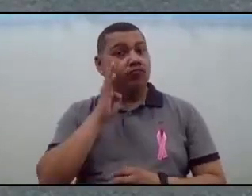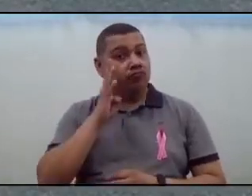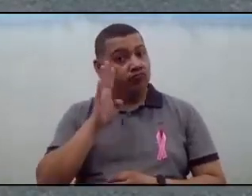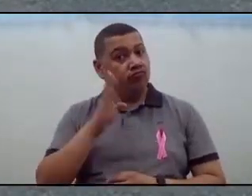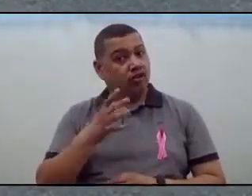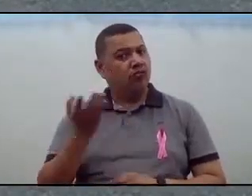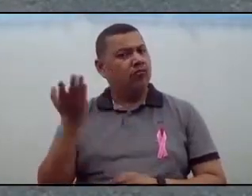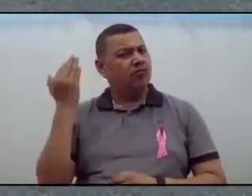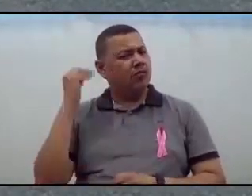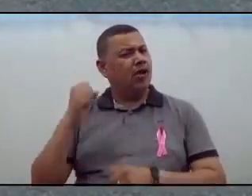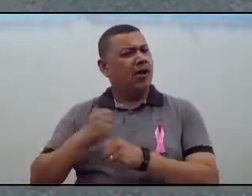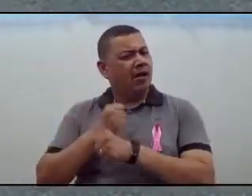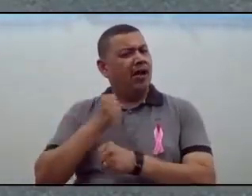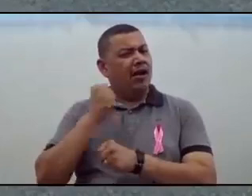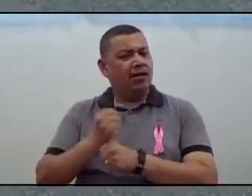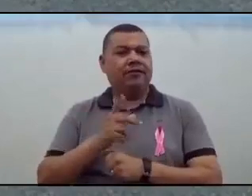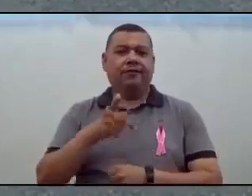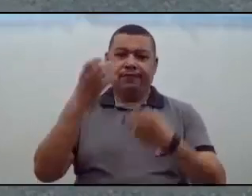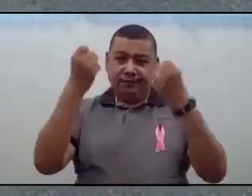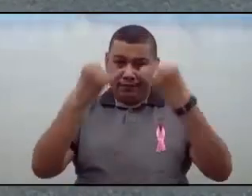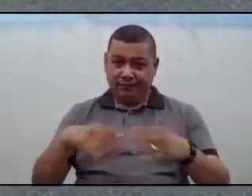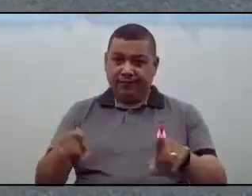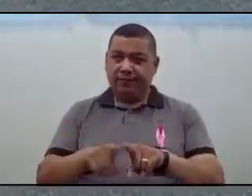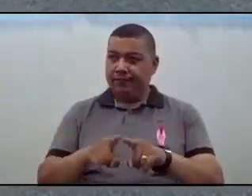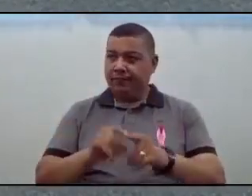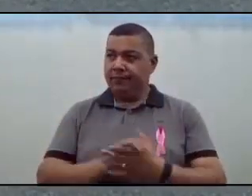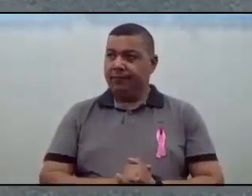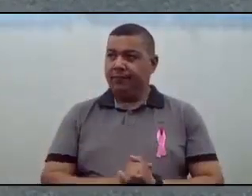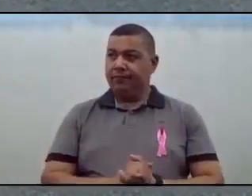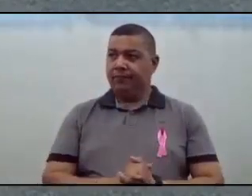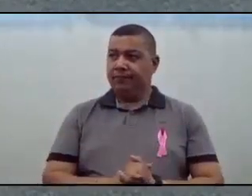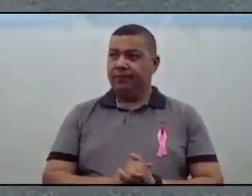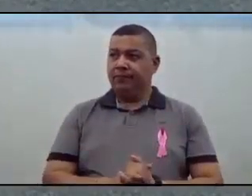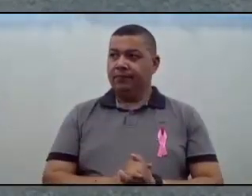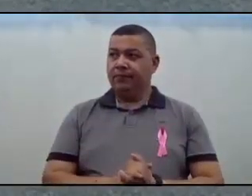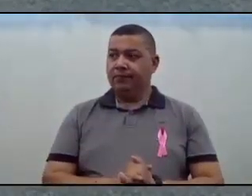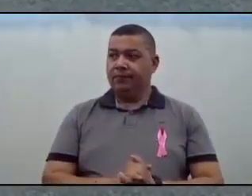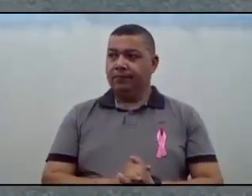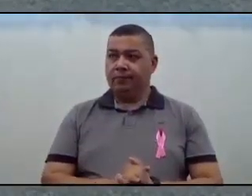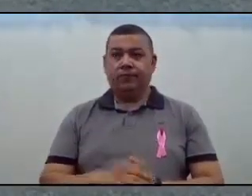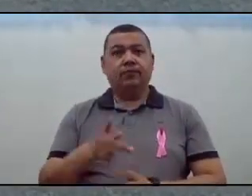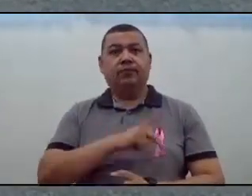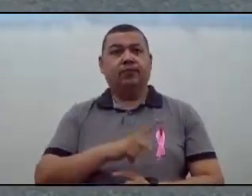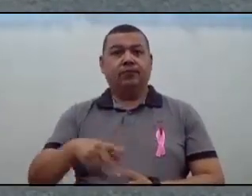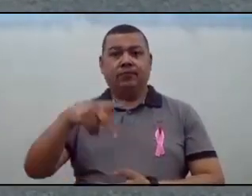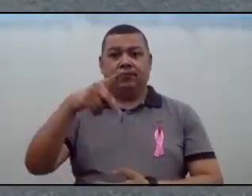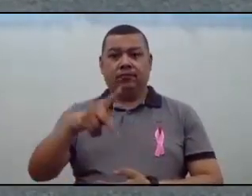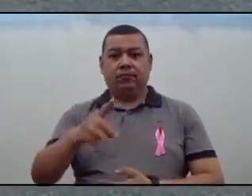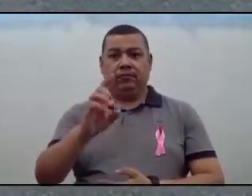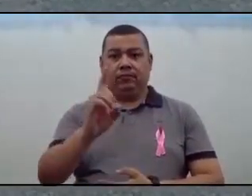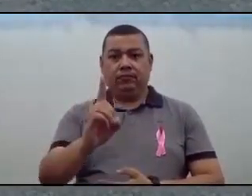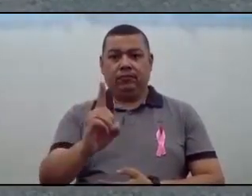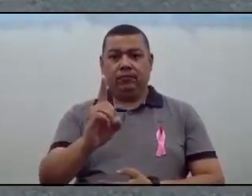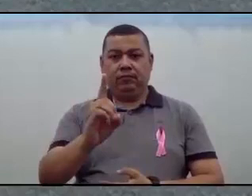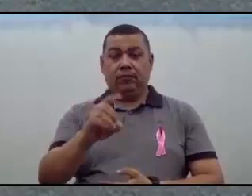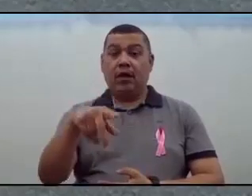anos. Queria cumprimentar o presidente do PDT de Cacoal, o senhor Raimundo,